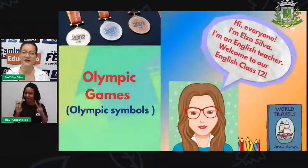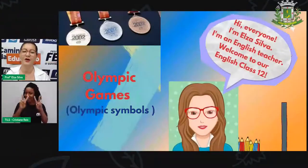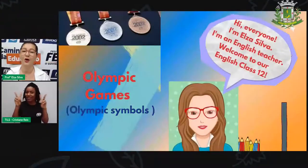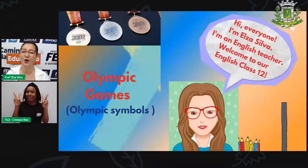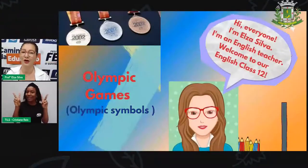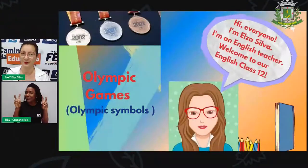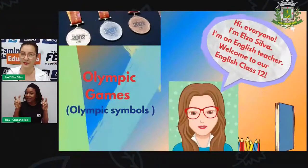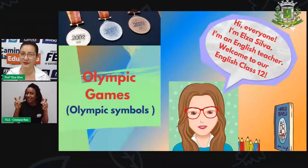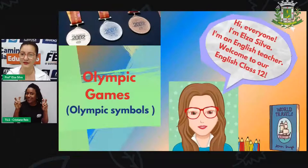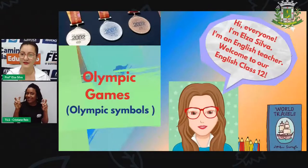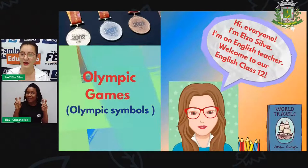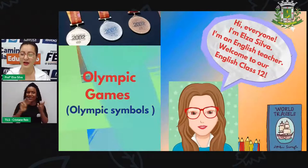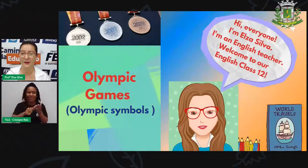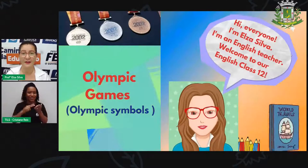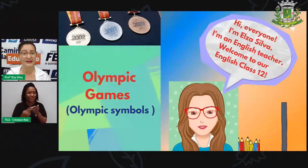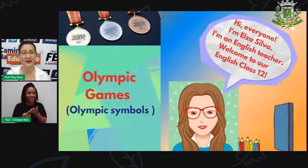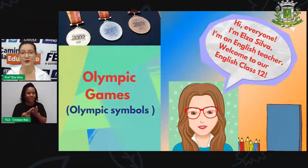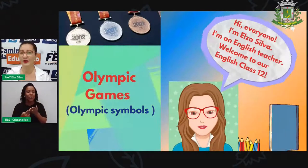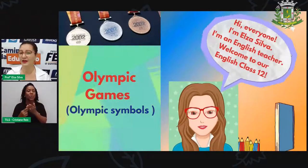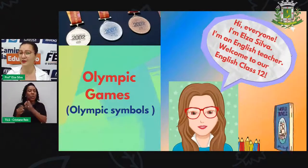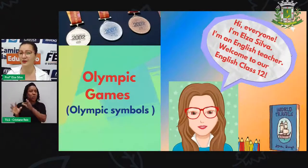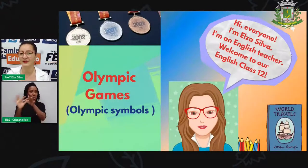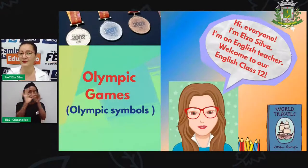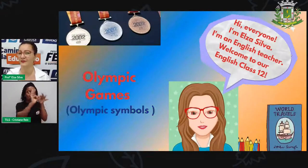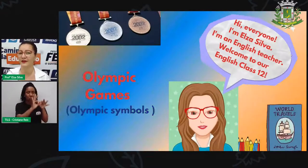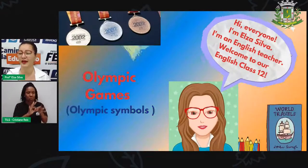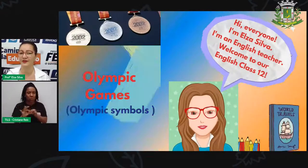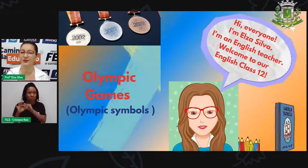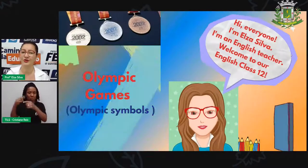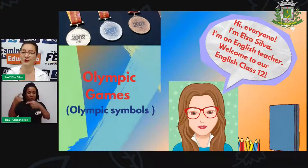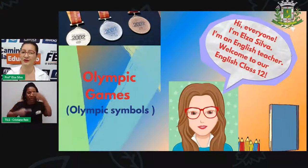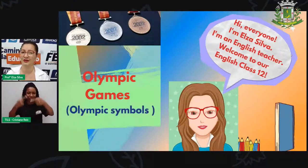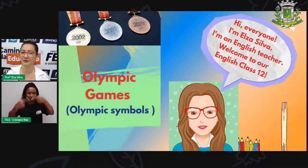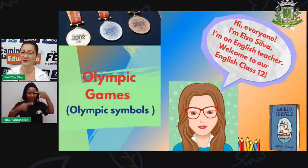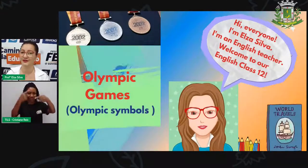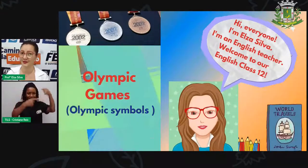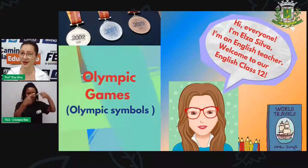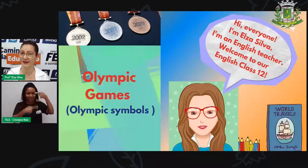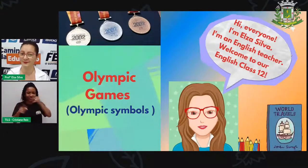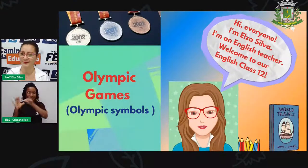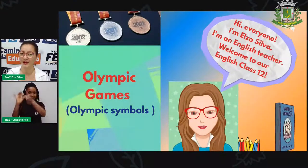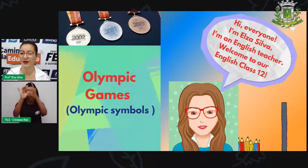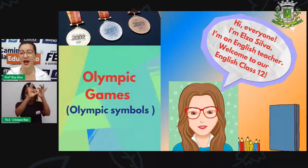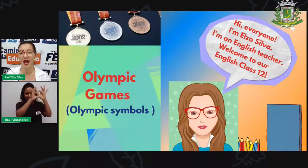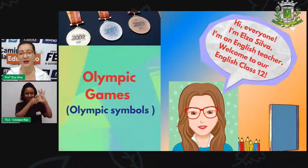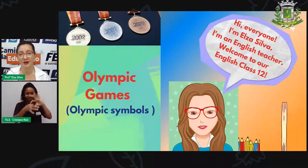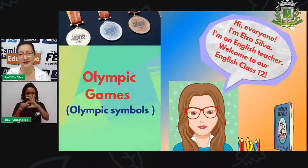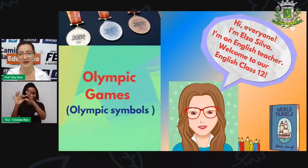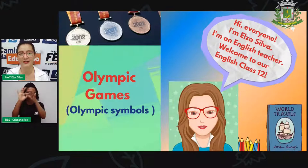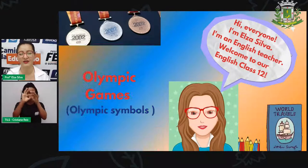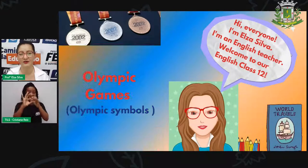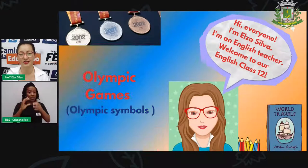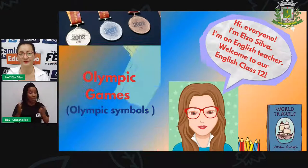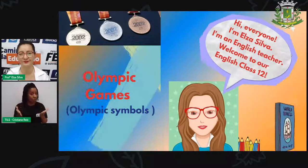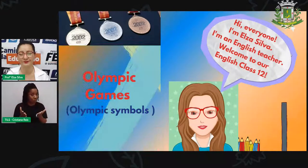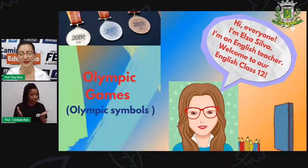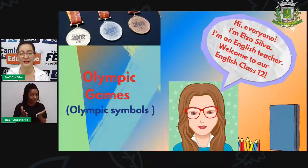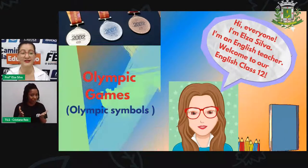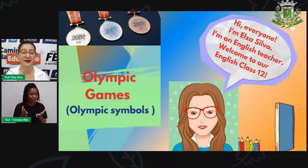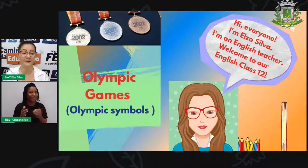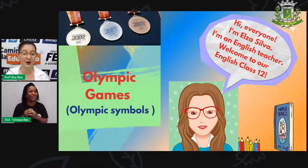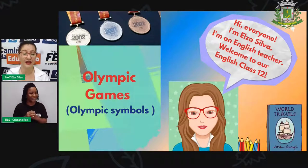Jogos Olímpicos. Mas tem muita coisa para falar sobre os Jogos Olímpicos, não é? A nossa aula de hoje